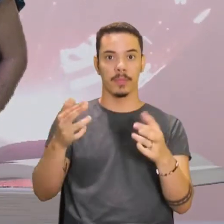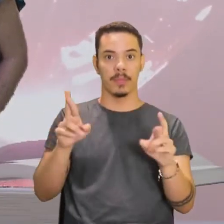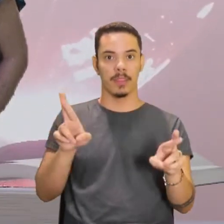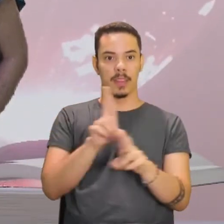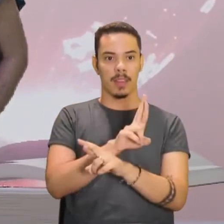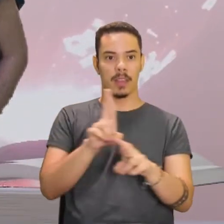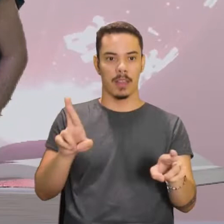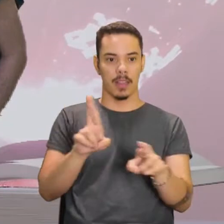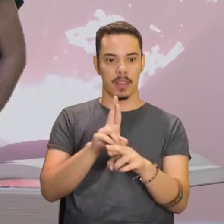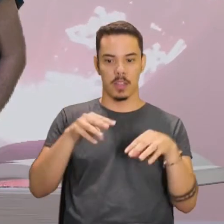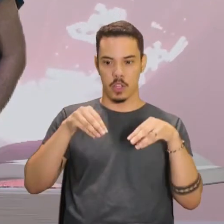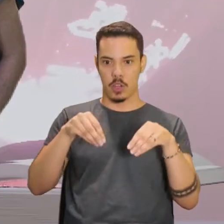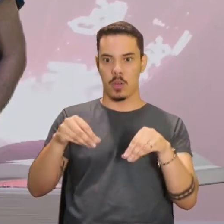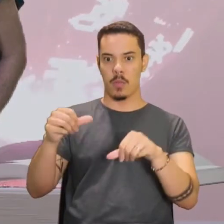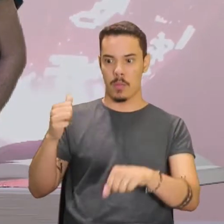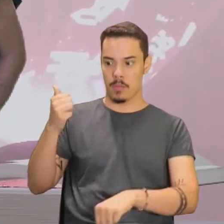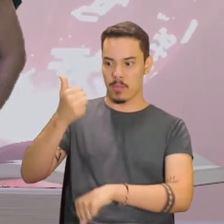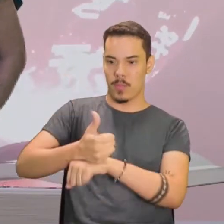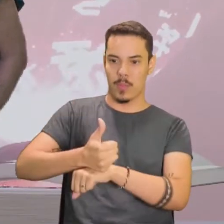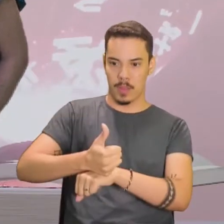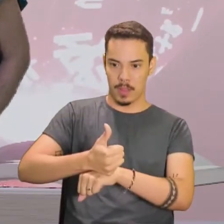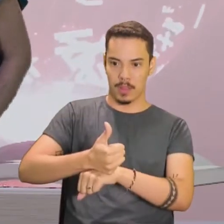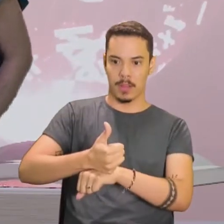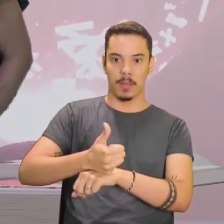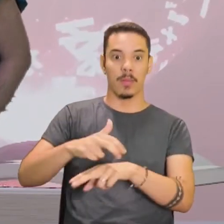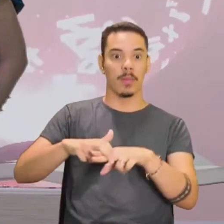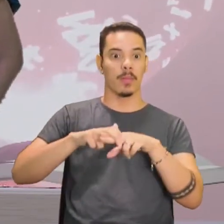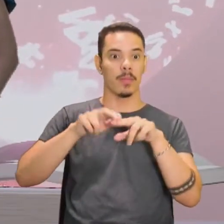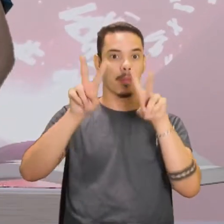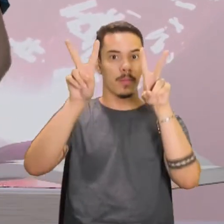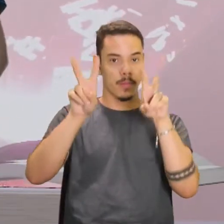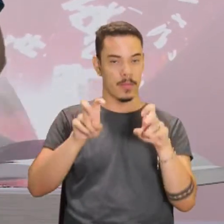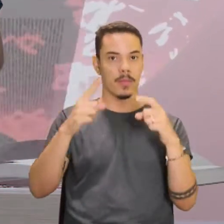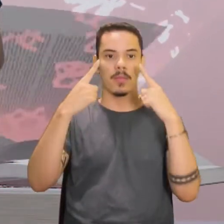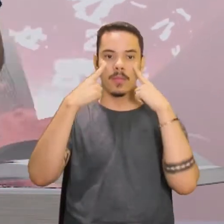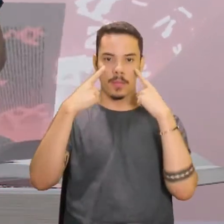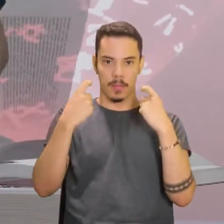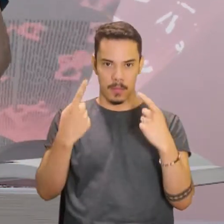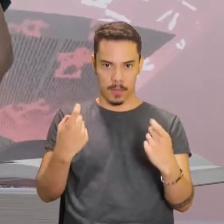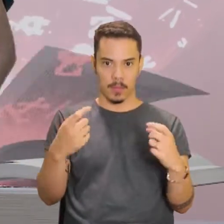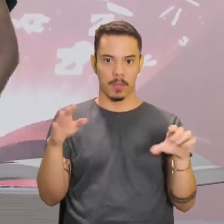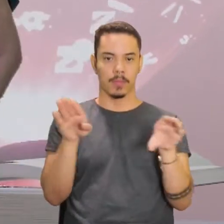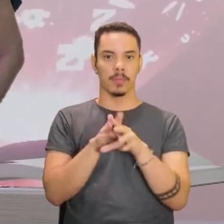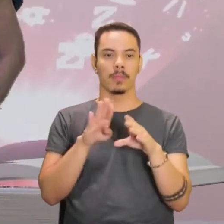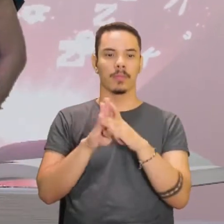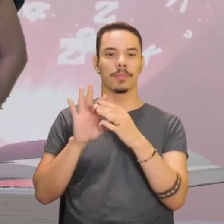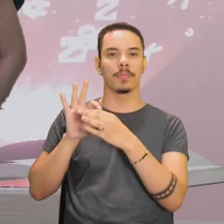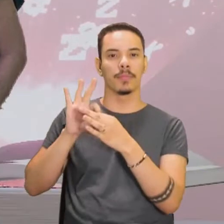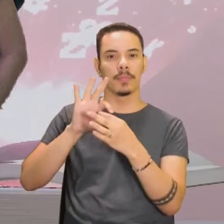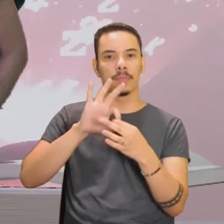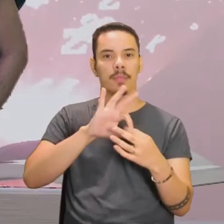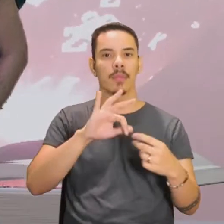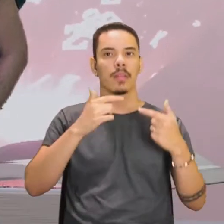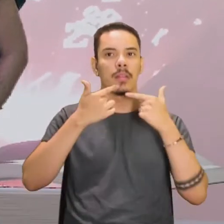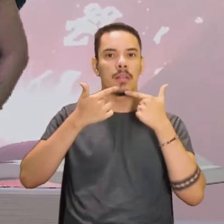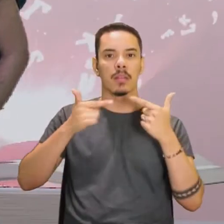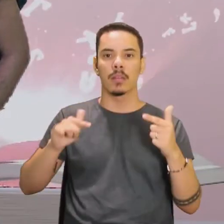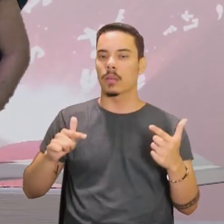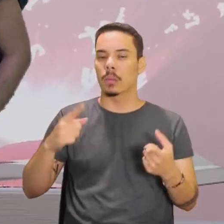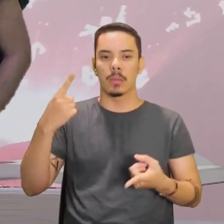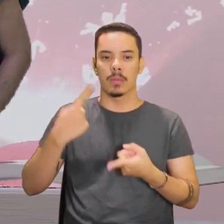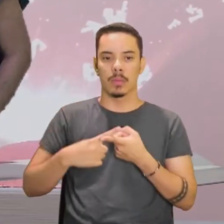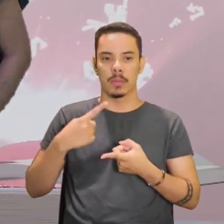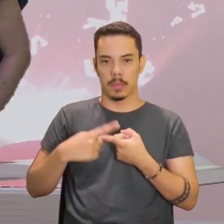poder. Uma abordagem interessante, a relação de poder nesse contexto da linguagem. Por